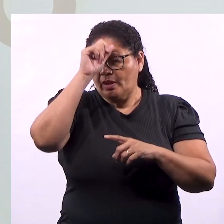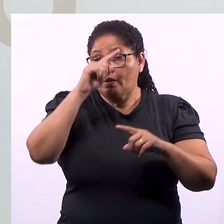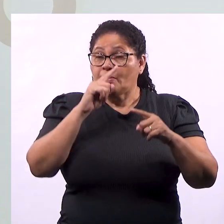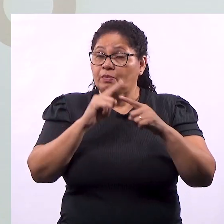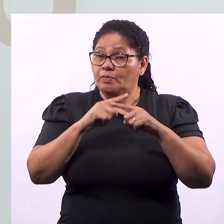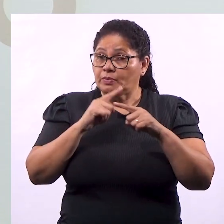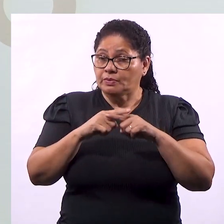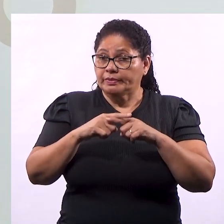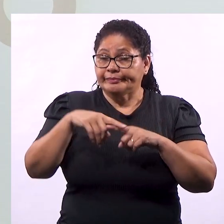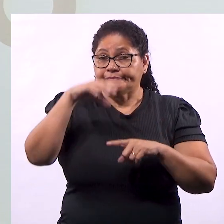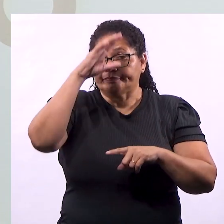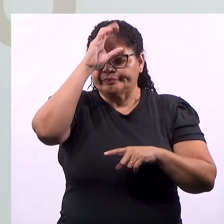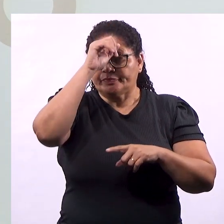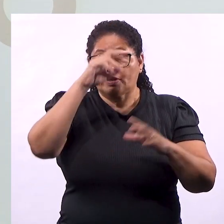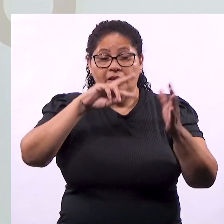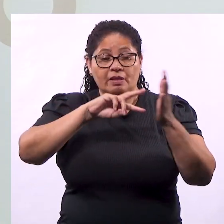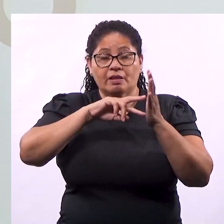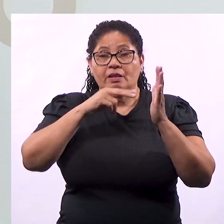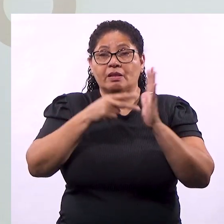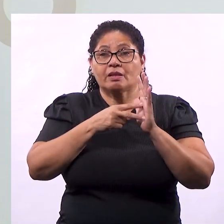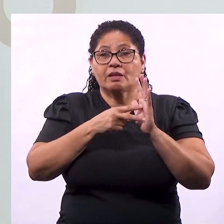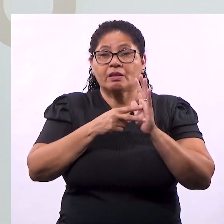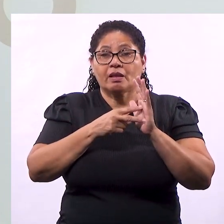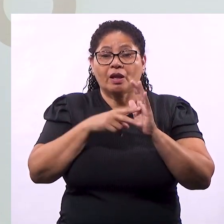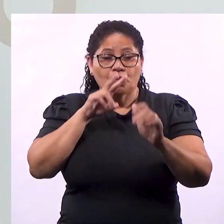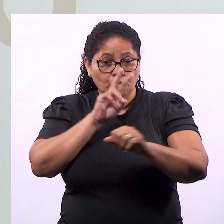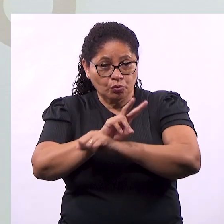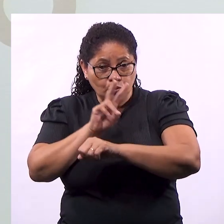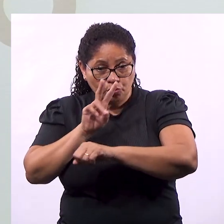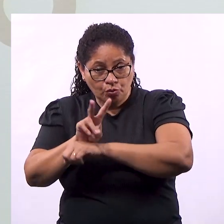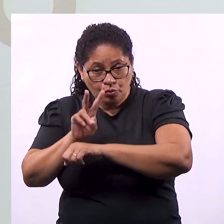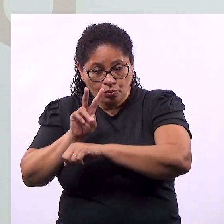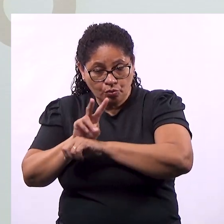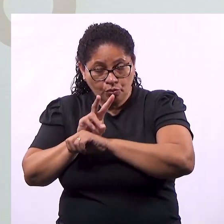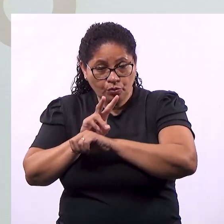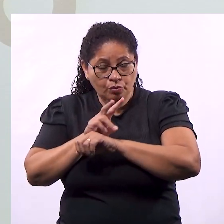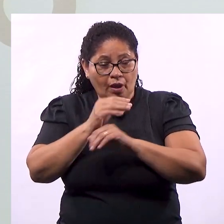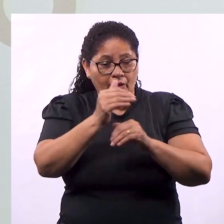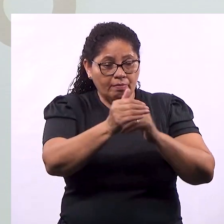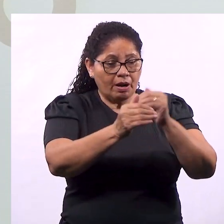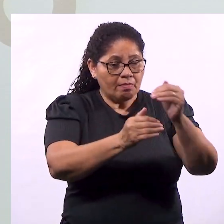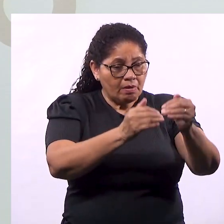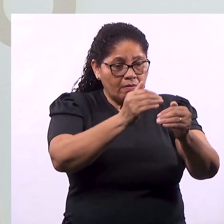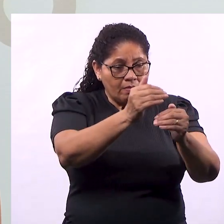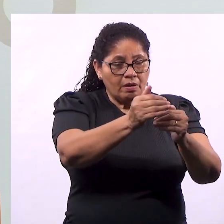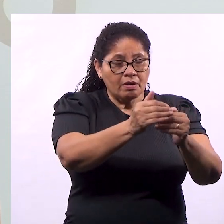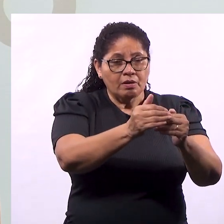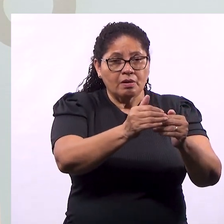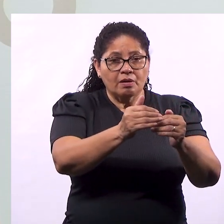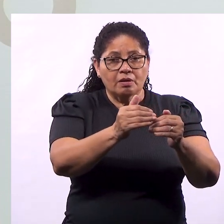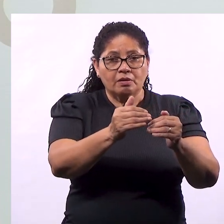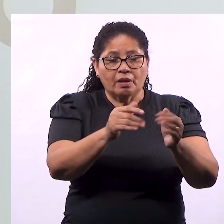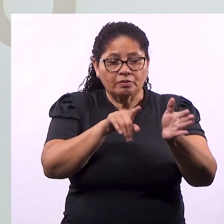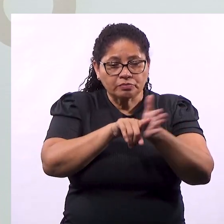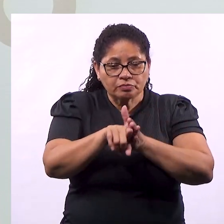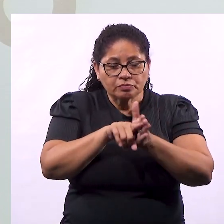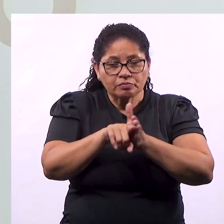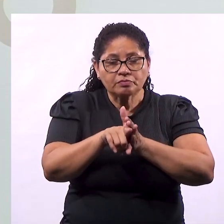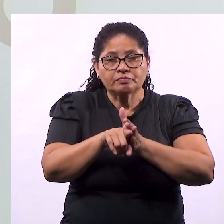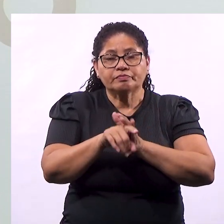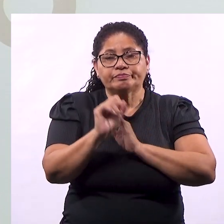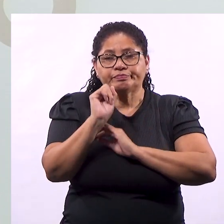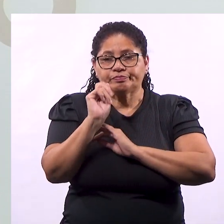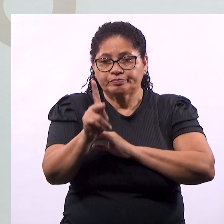porque a regulação da aprendizagem significa que eu preciso monitorar o processo é o monitora o processo fazendo o quê esses